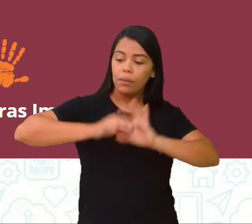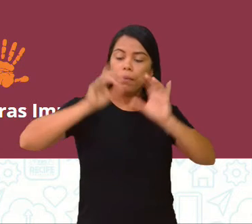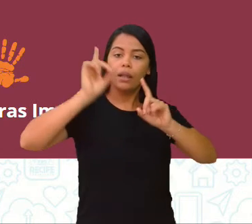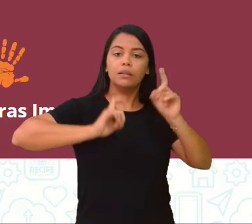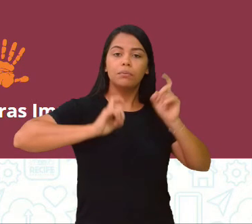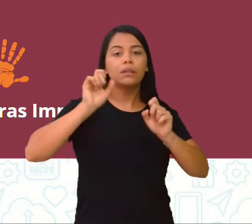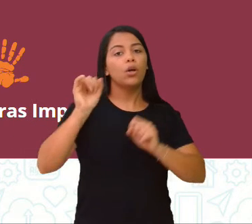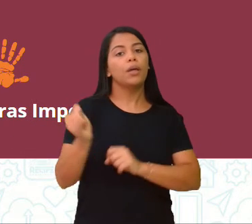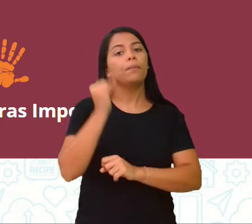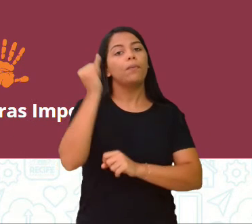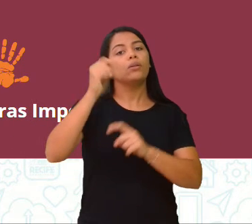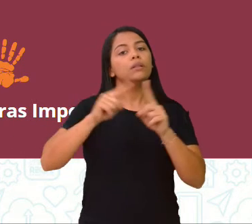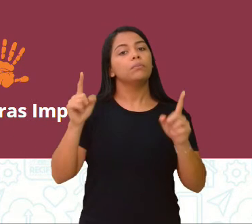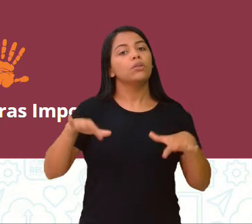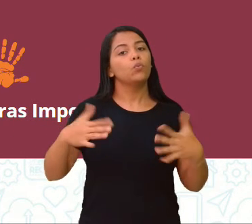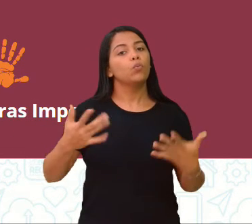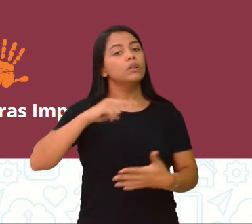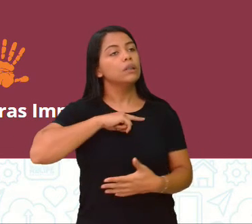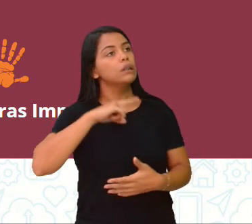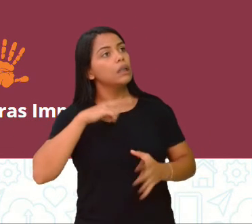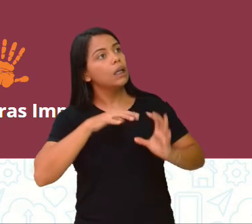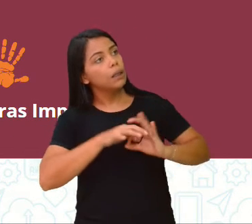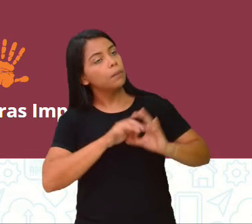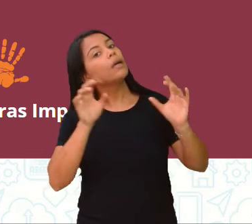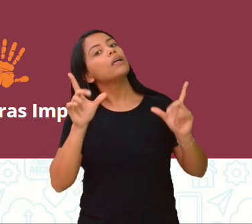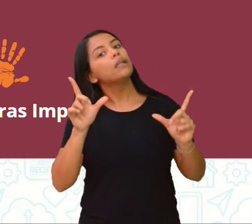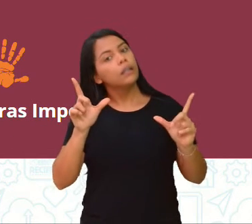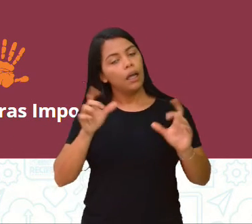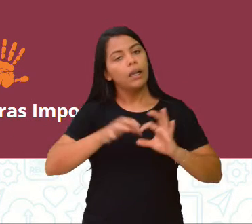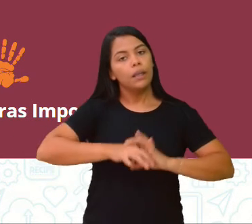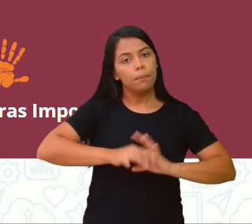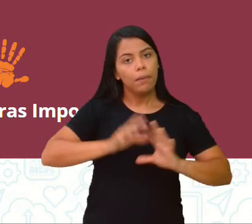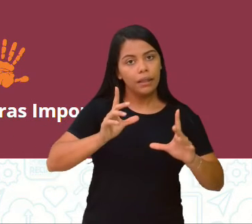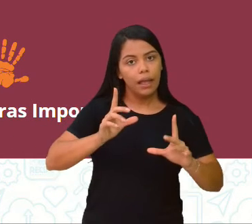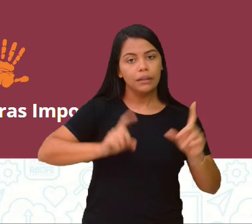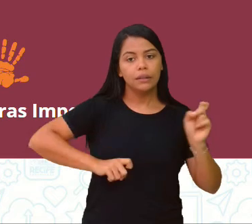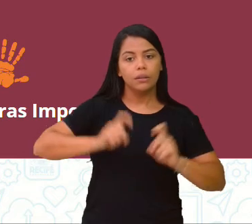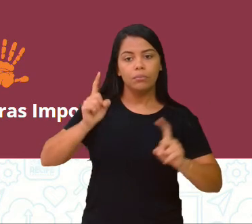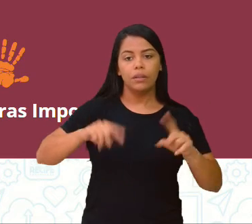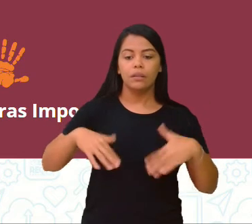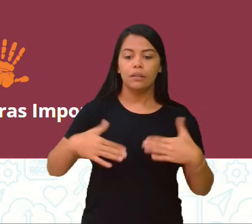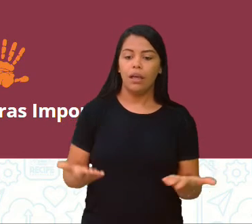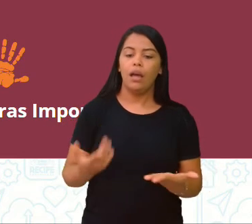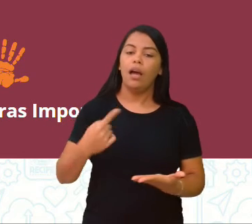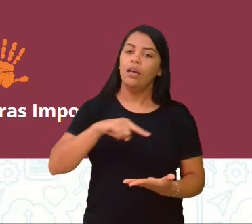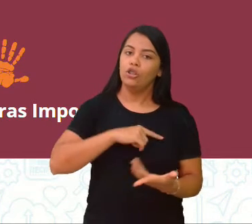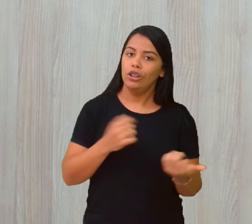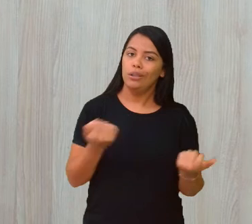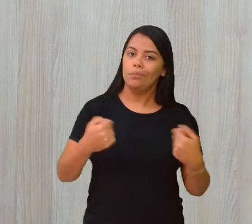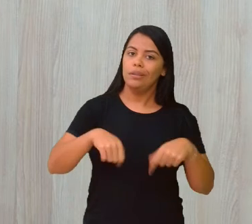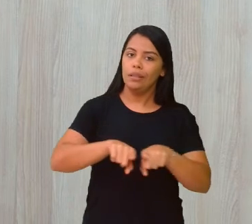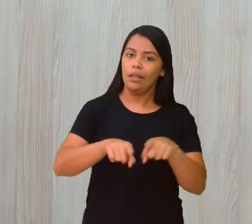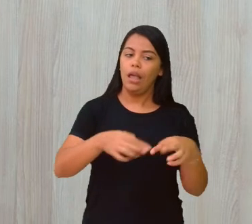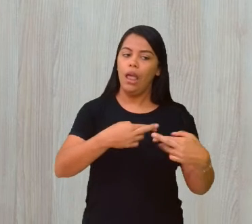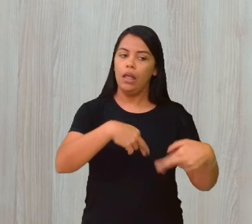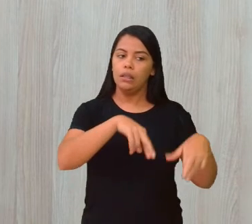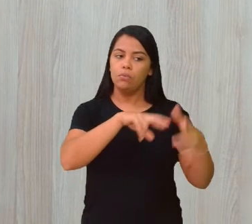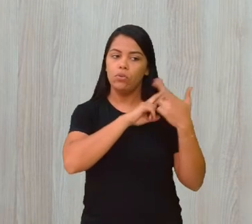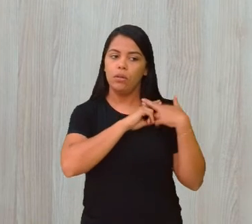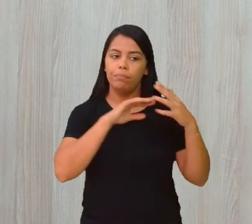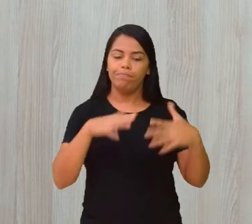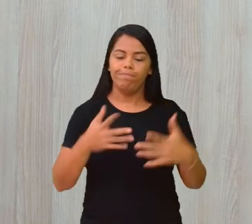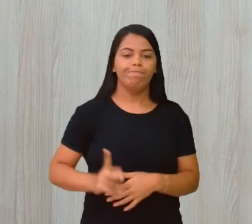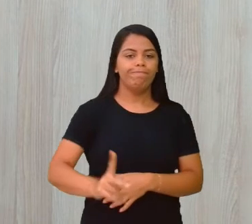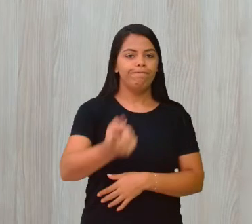gente também, quando tem liberdade de se expressar, a gente tem que ter responsabilidade. Então, toda vez que a gente vê, né, alguém